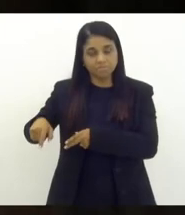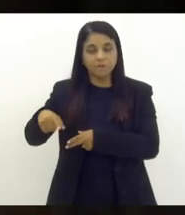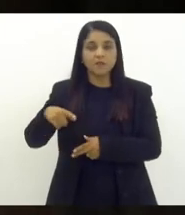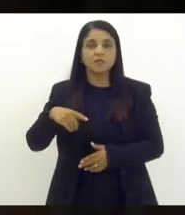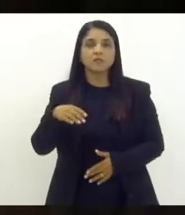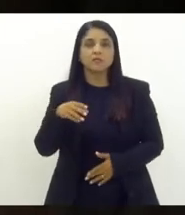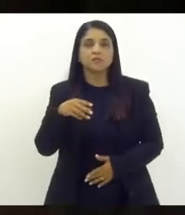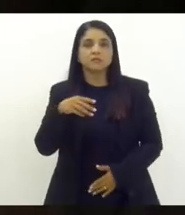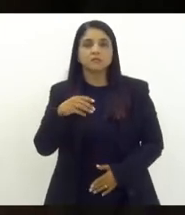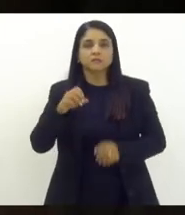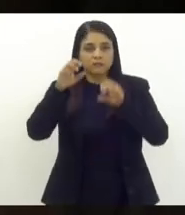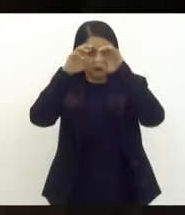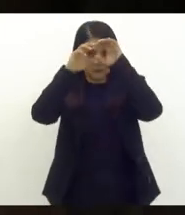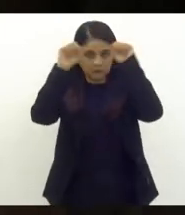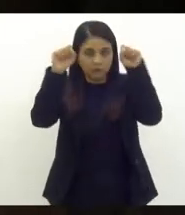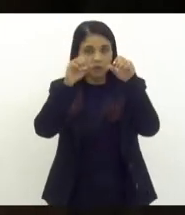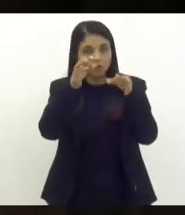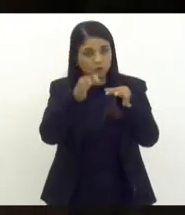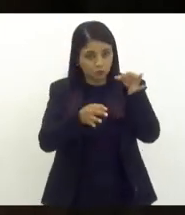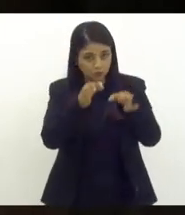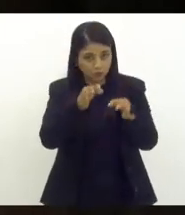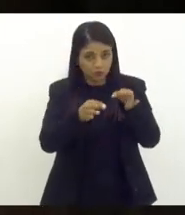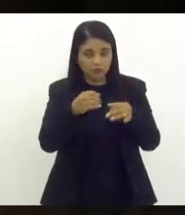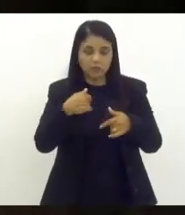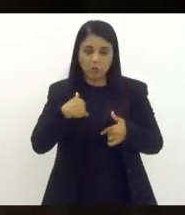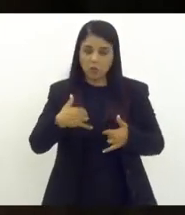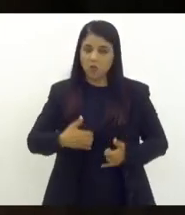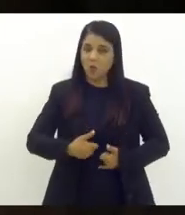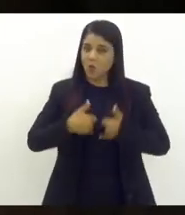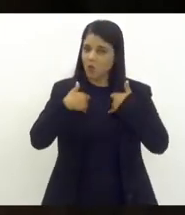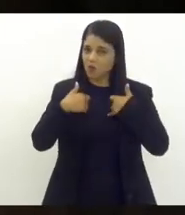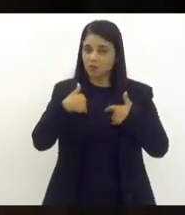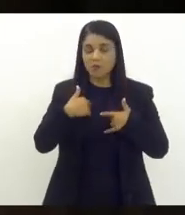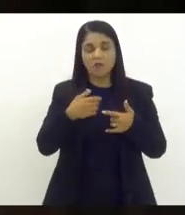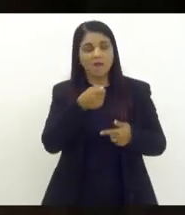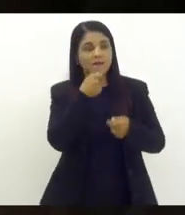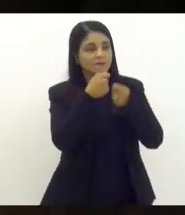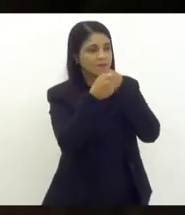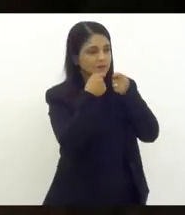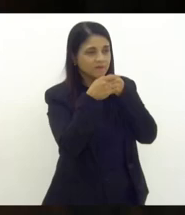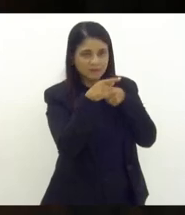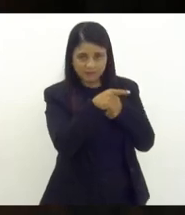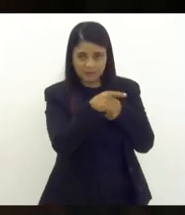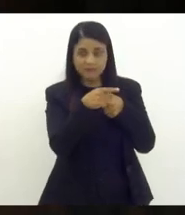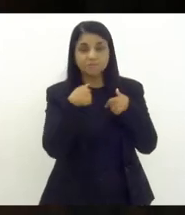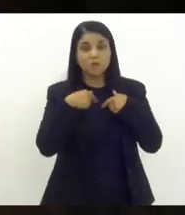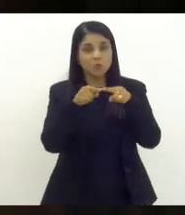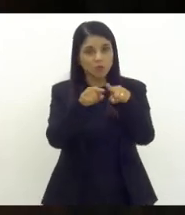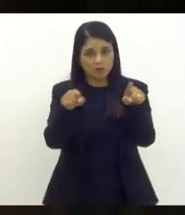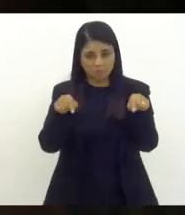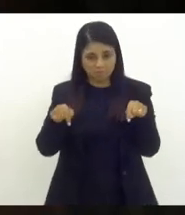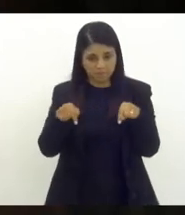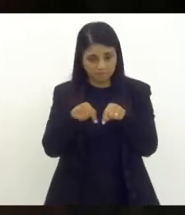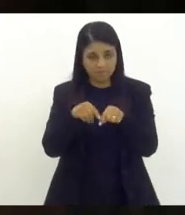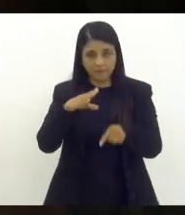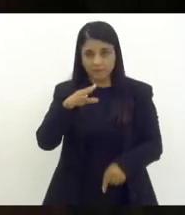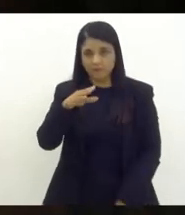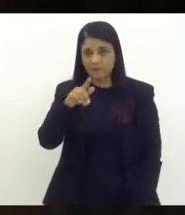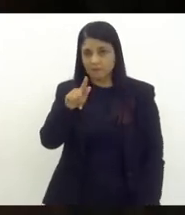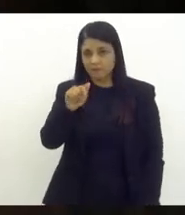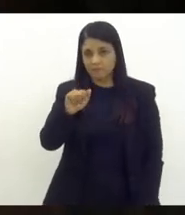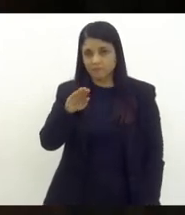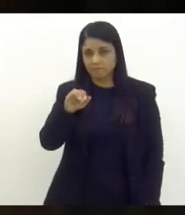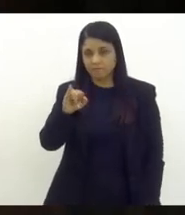privilegiado eu falava ali agora na entrevista o nosso gabinete ele é composto com